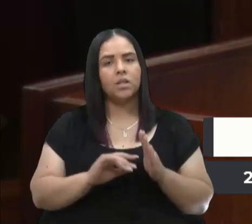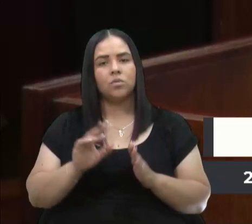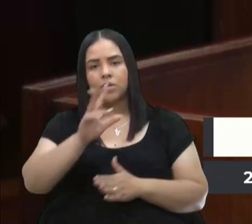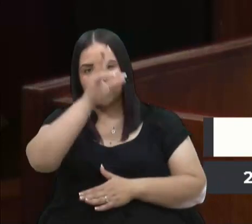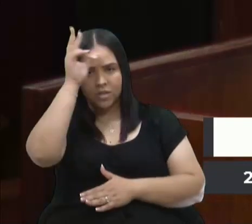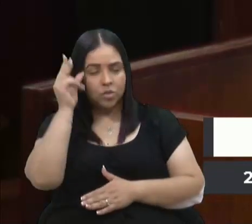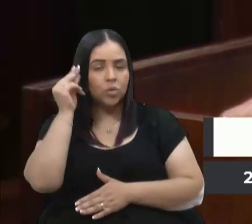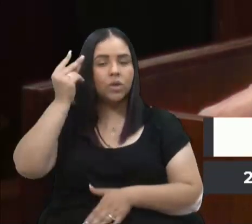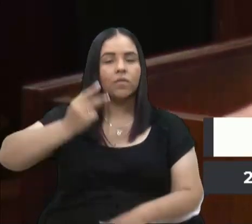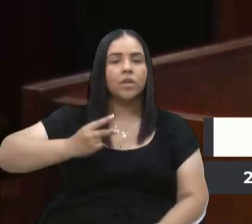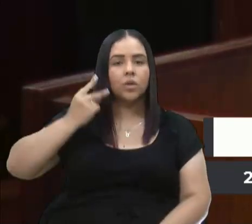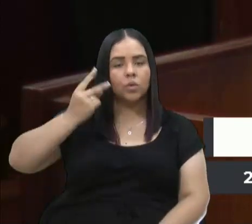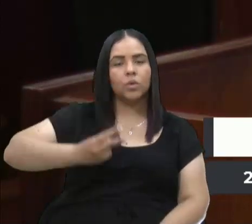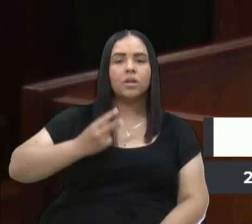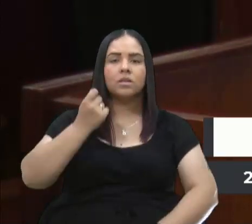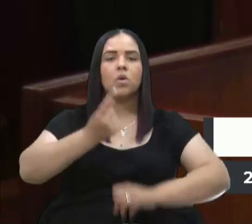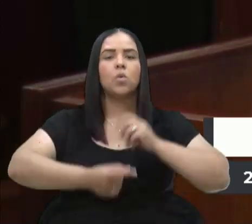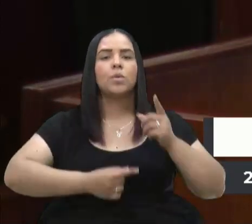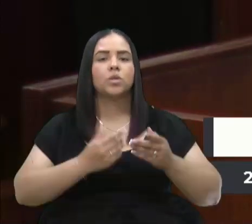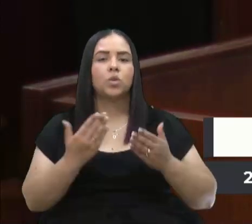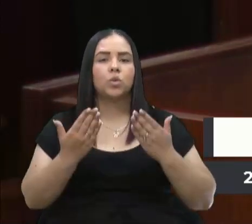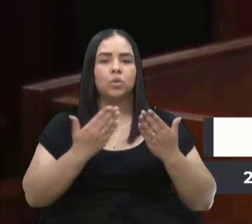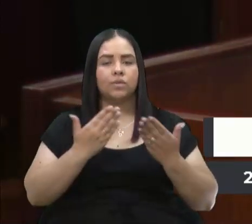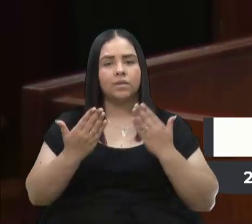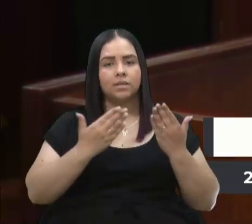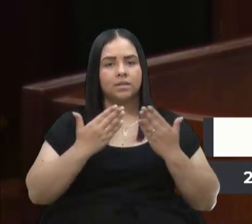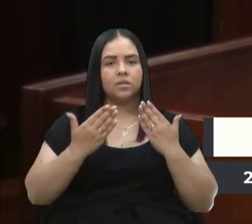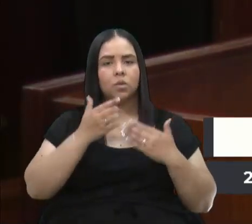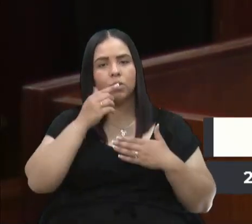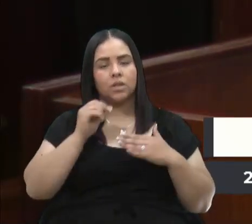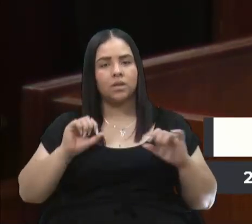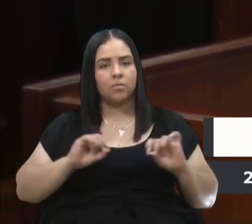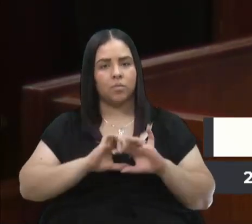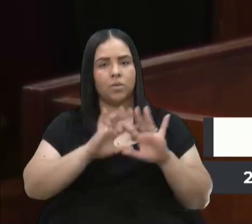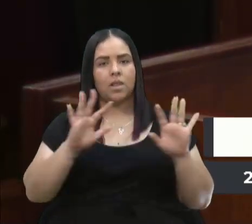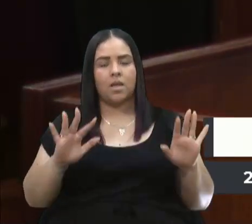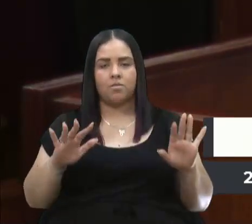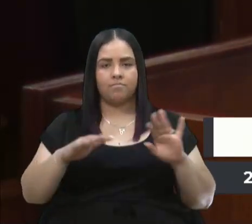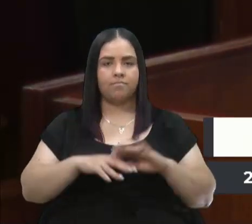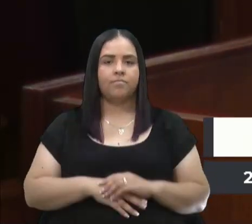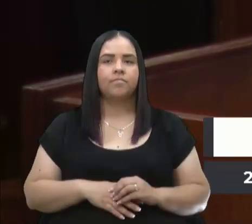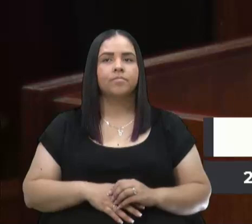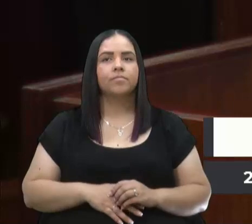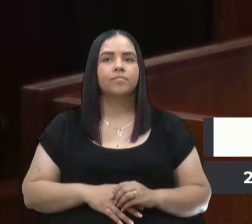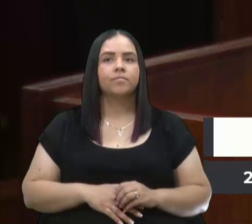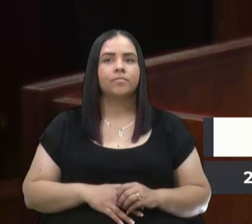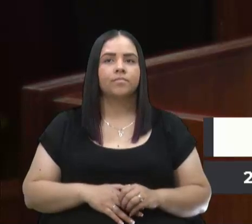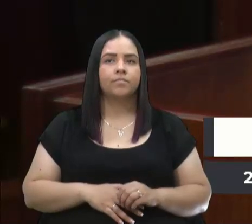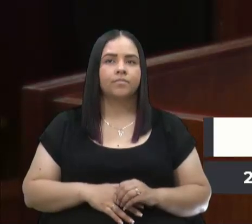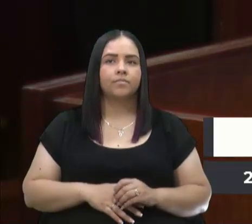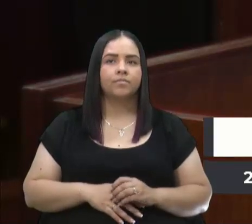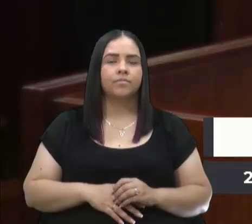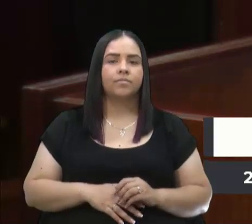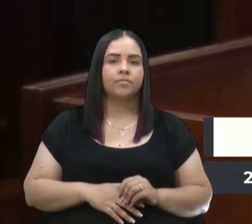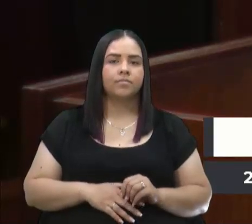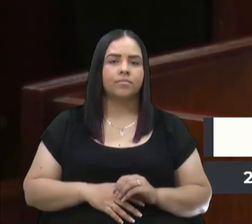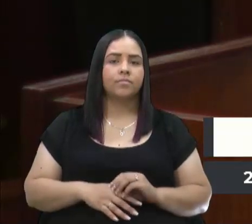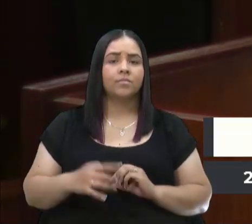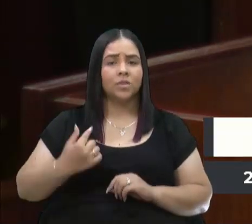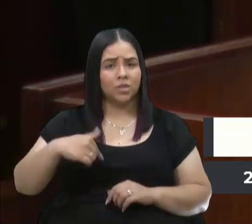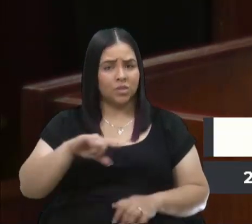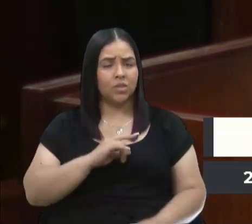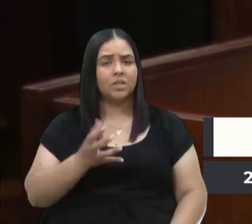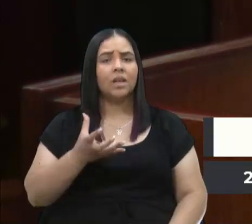vereadores, para que ainda algumas dúvidas possam ser esclarecidas. Nós todos queremos o